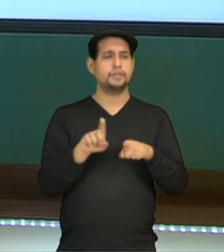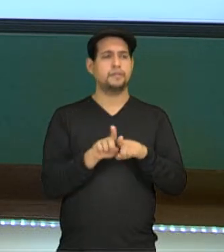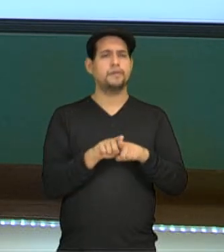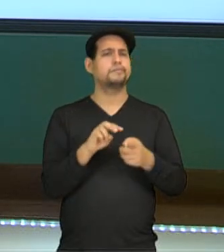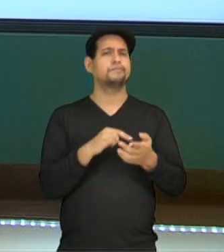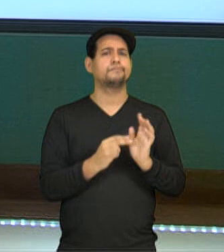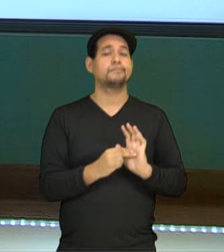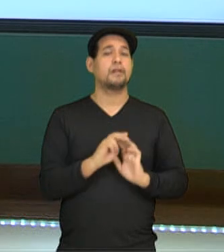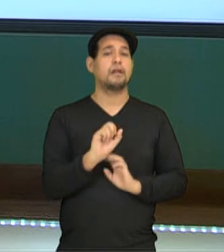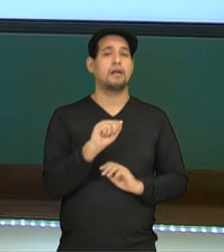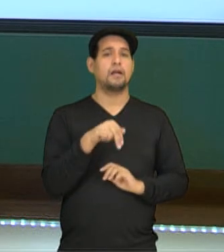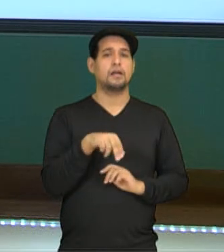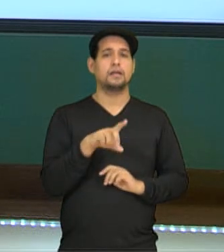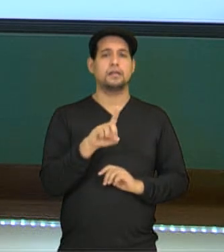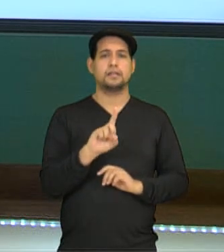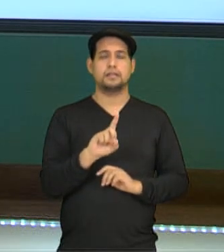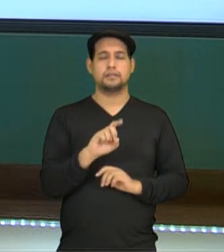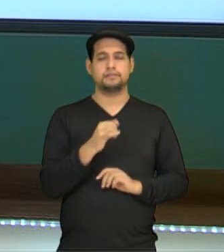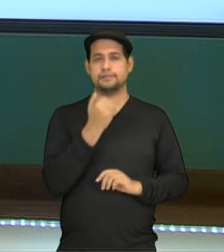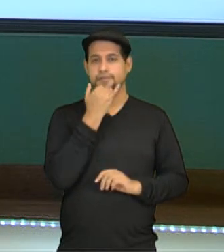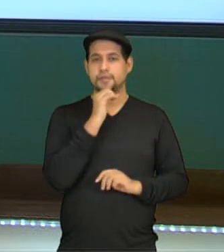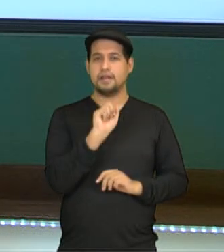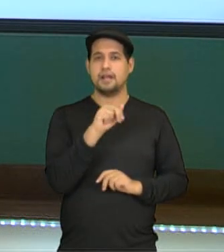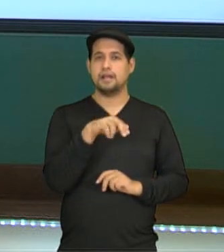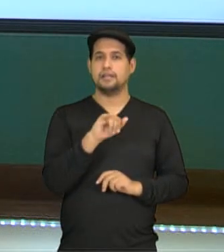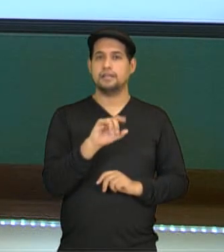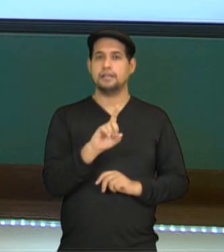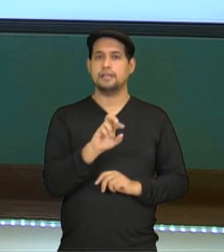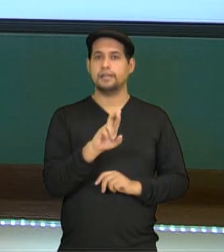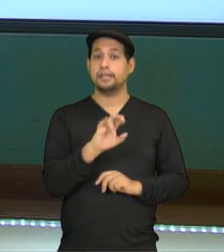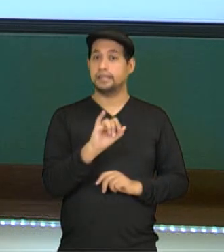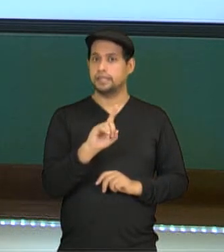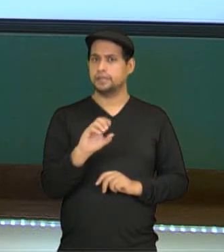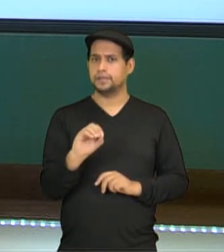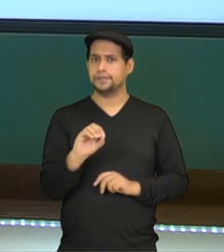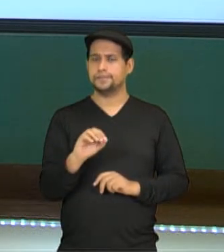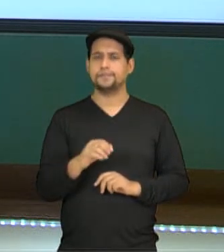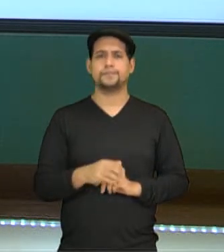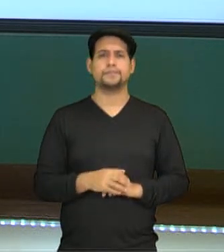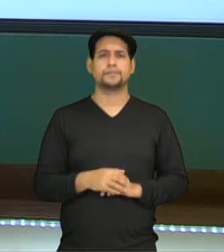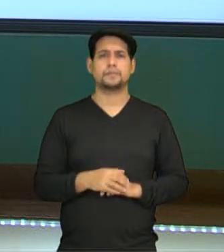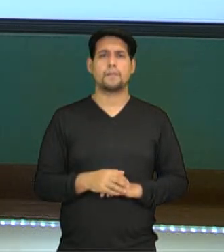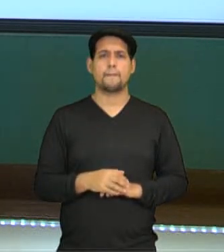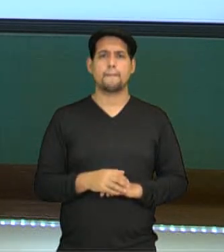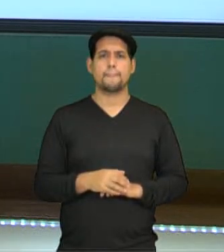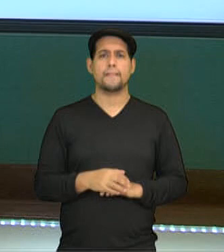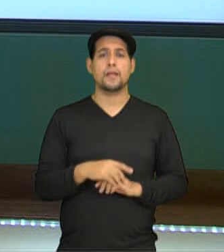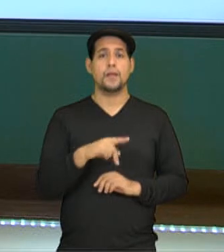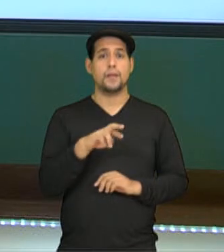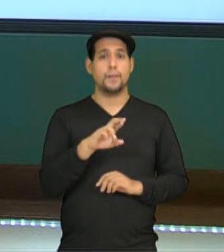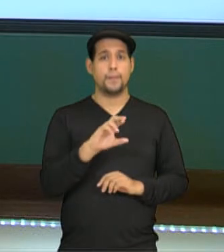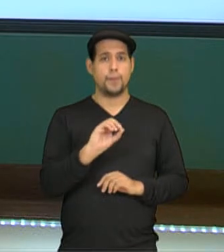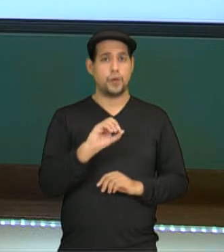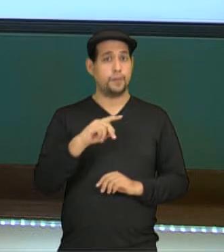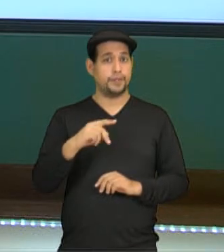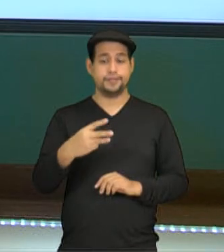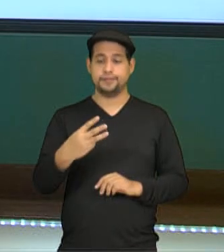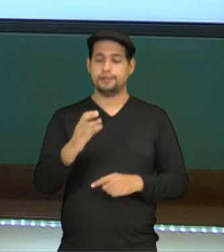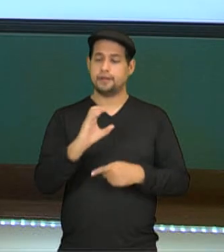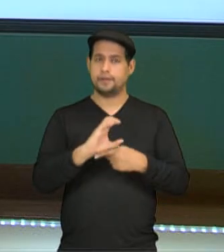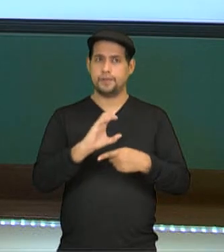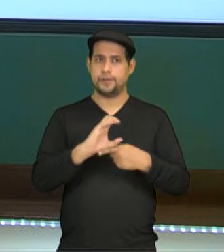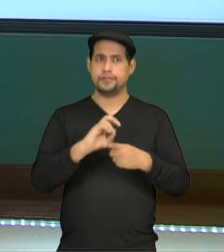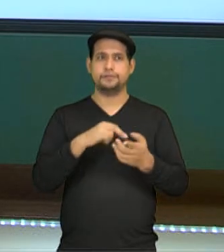É um anidrido, tá? Então vai ser anidrido prop, 3 carbonos,